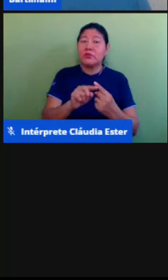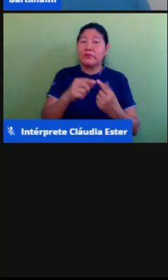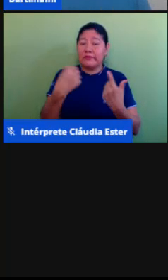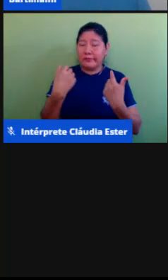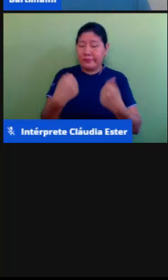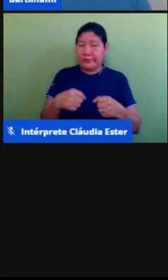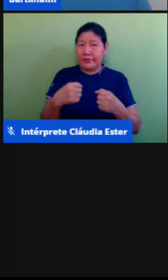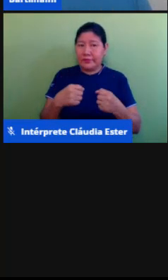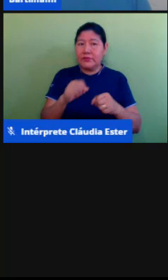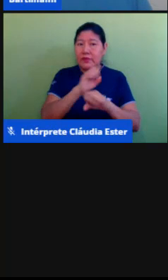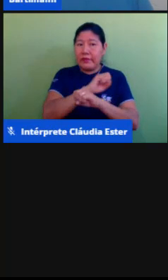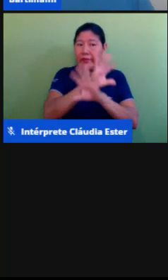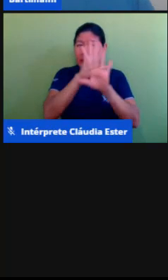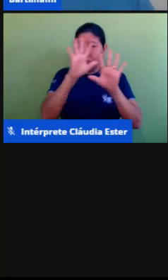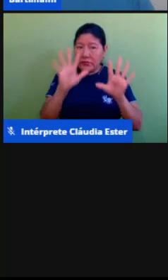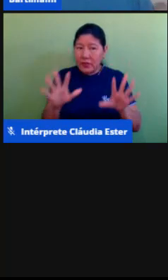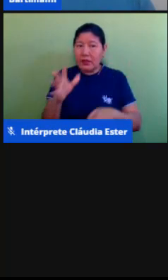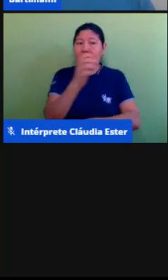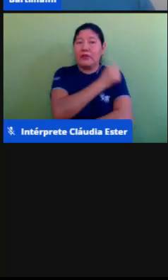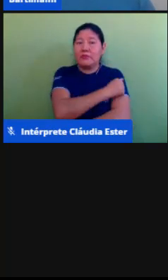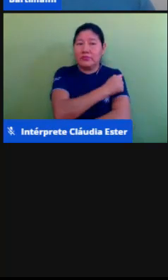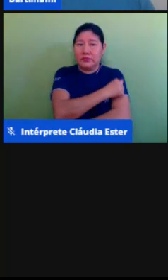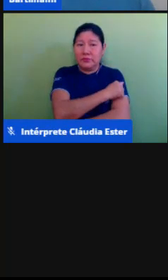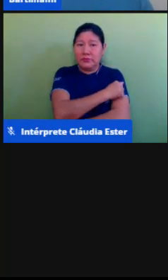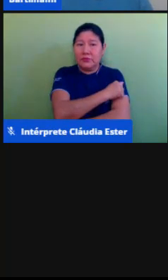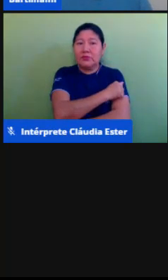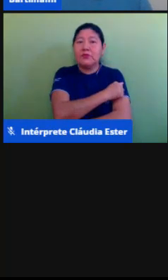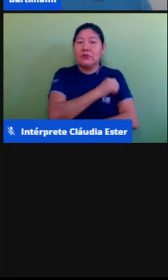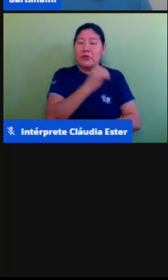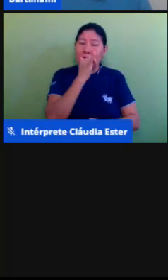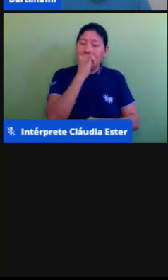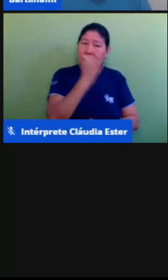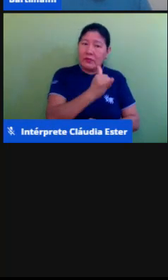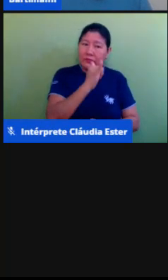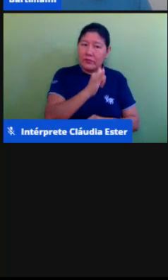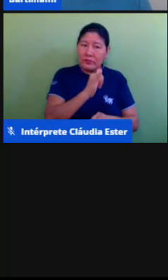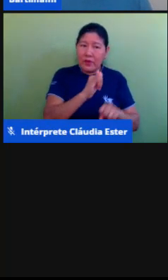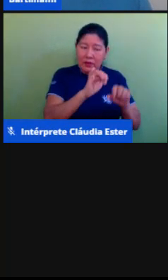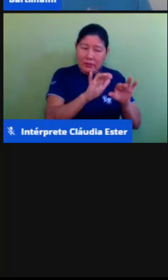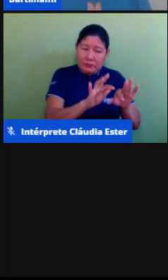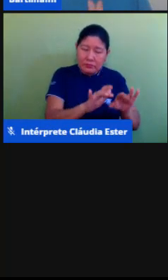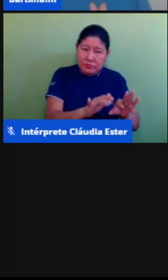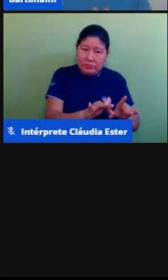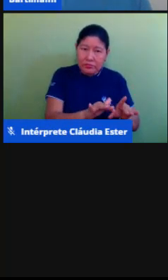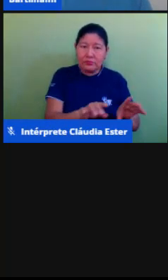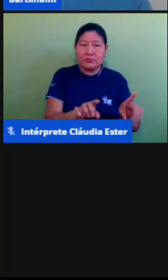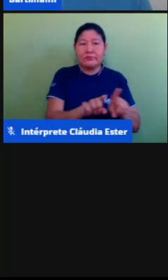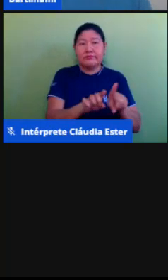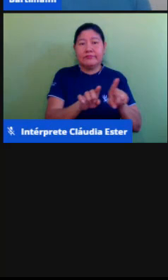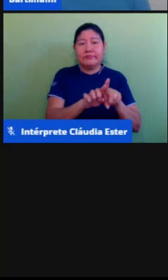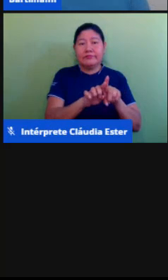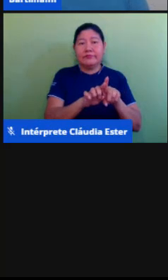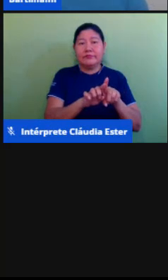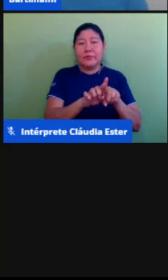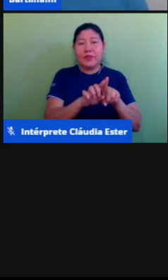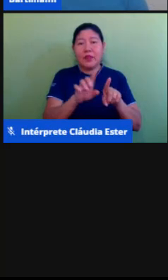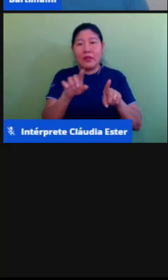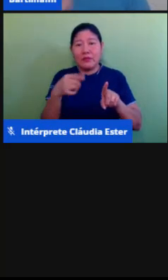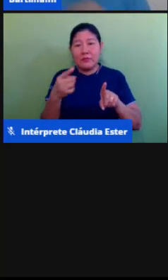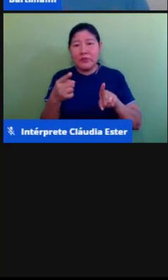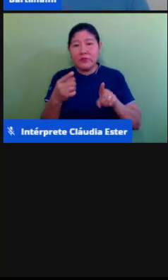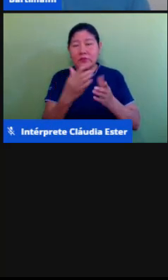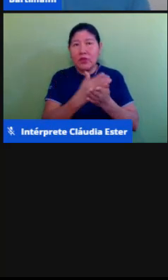para a plataforma quais são as classes que ela tem que inserir. E aí você começa a colocar